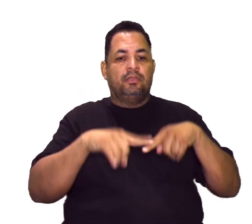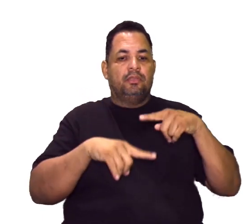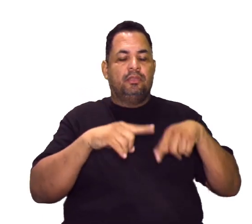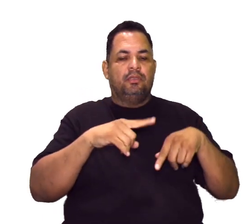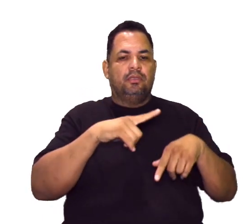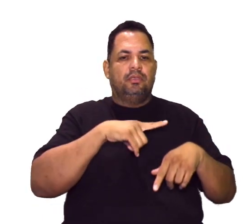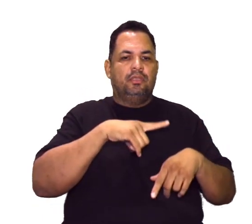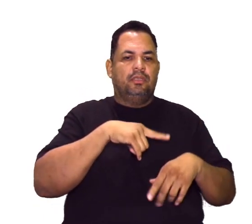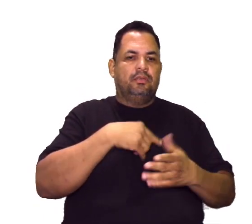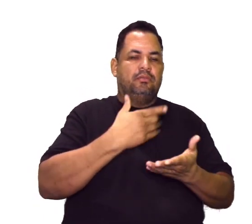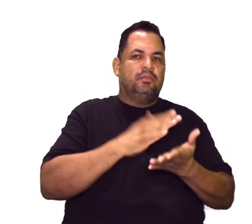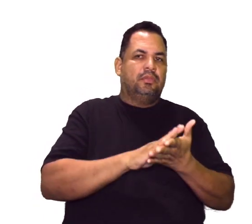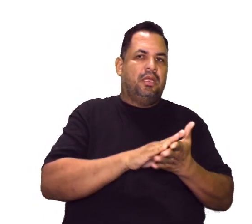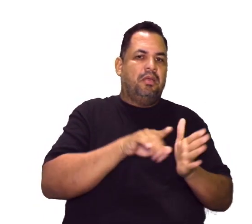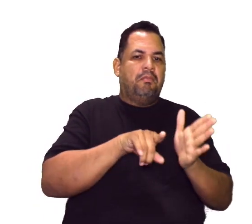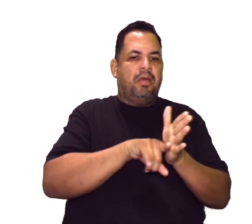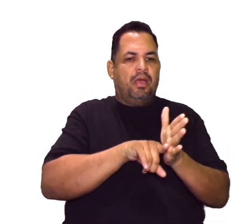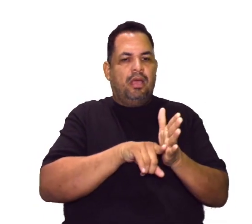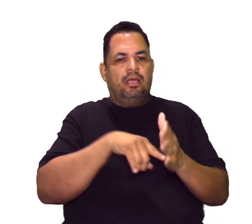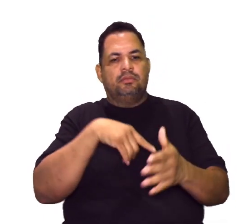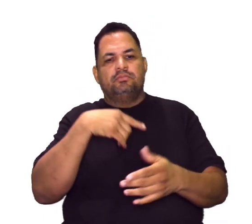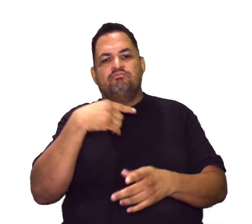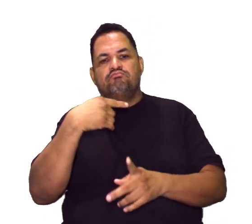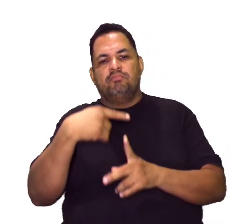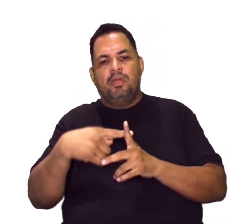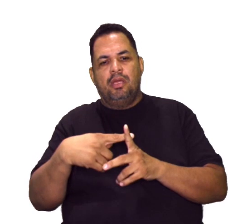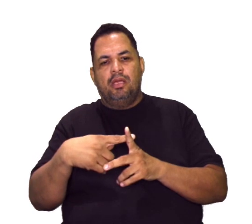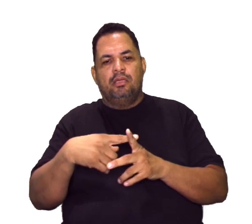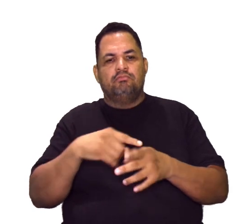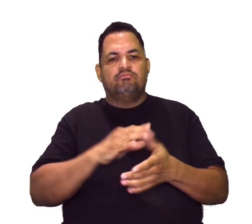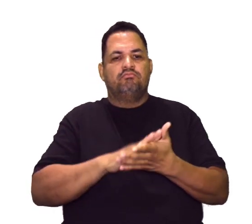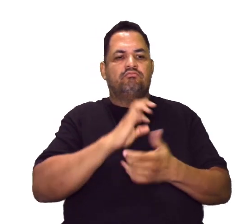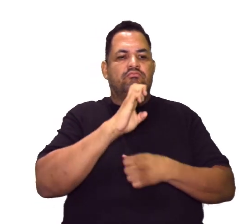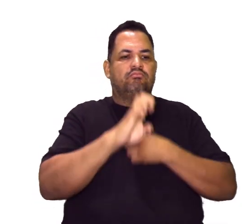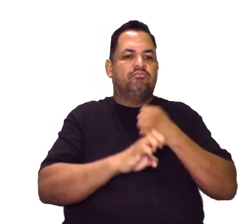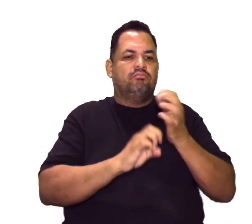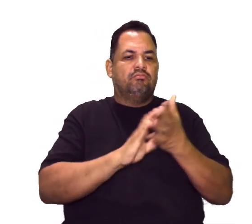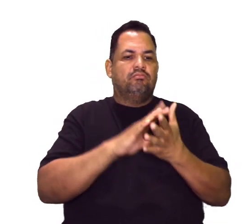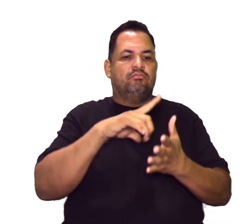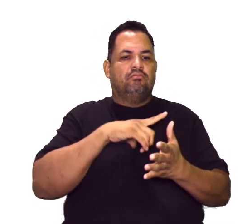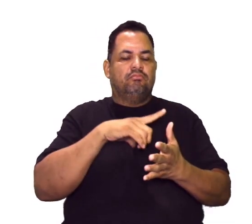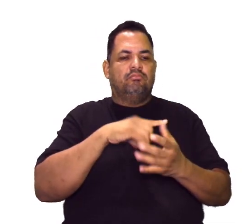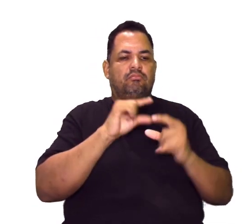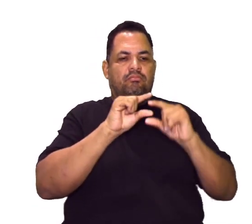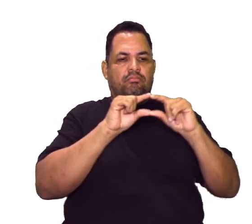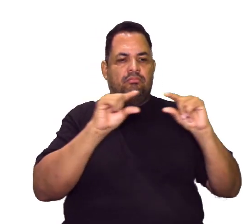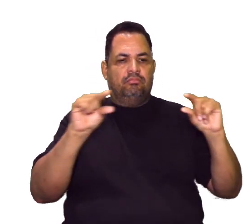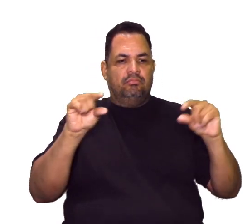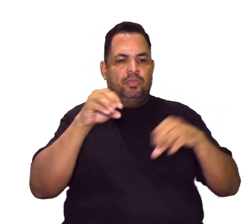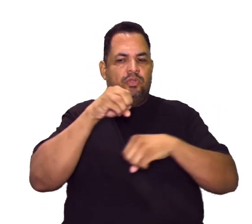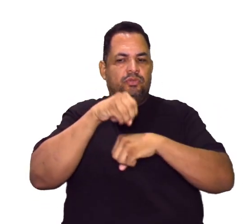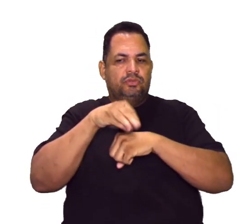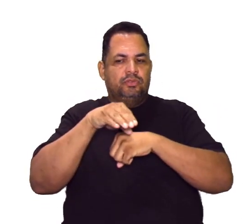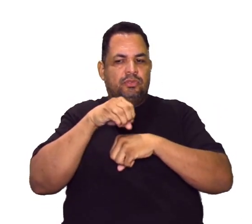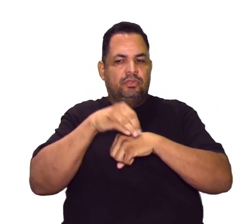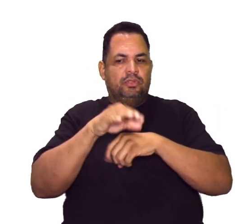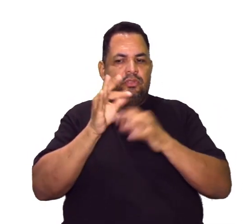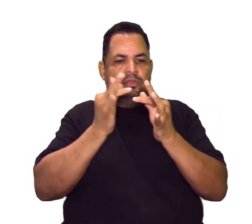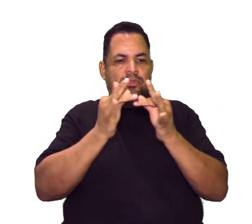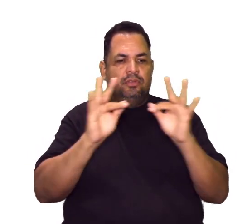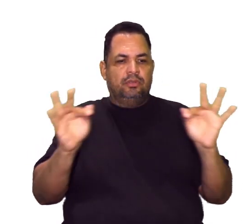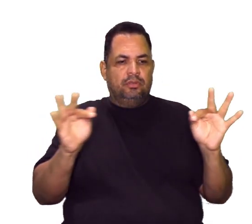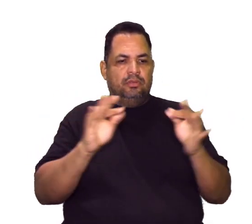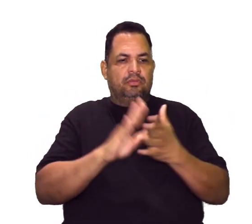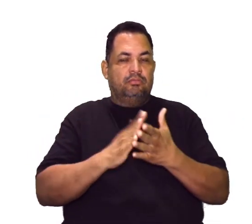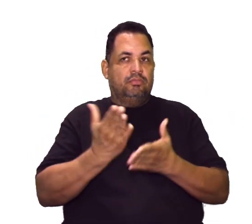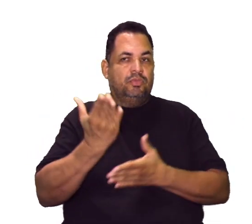mais eletronegativo, quem é menos eletronegativo, então atribuiu-se a seguinte frase. Fui